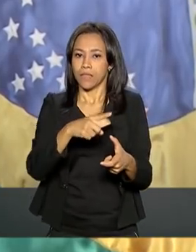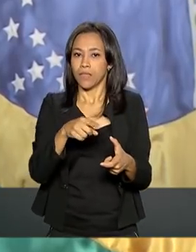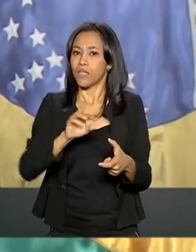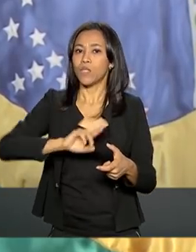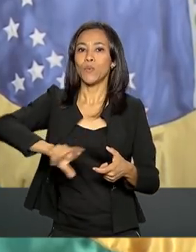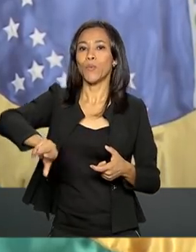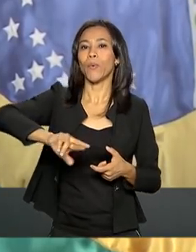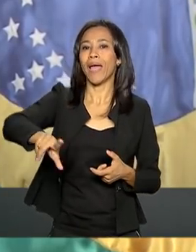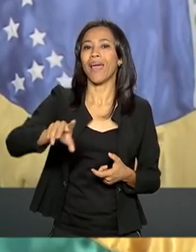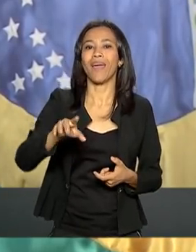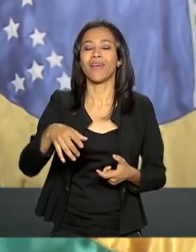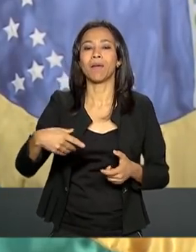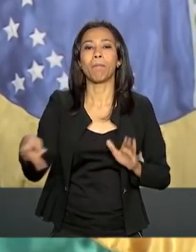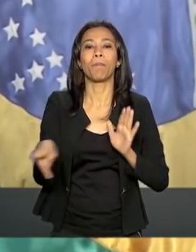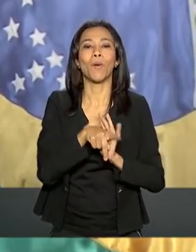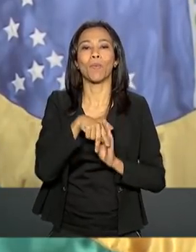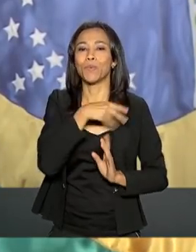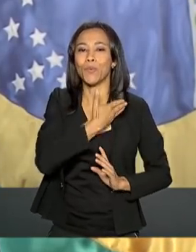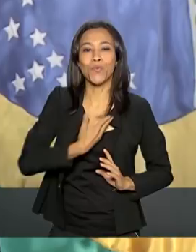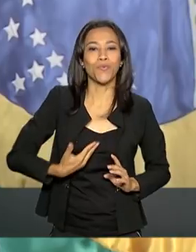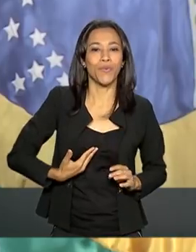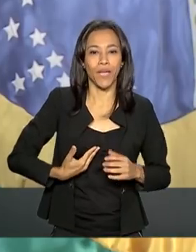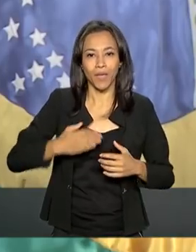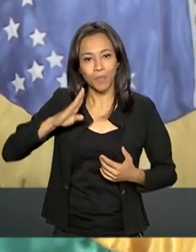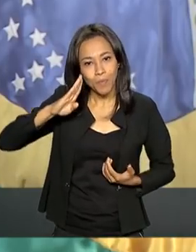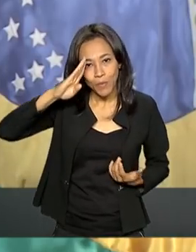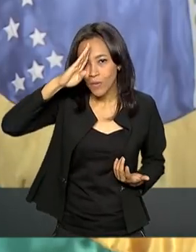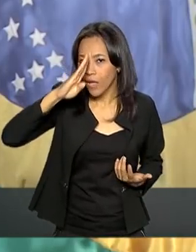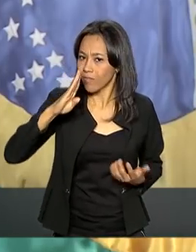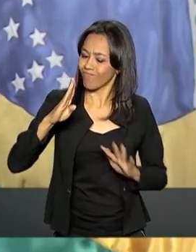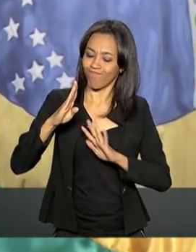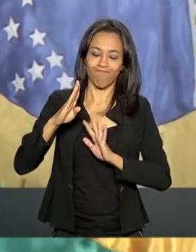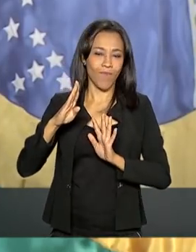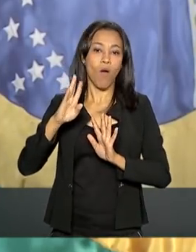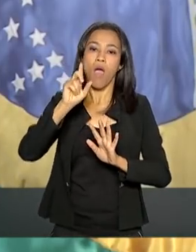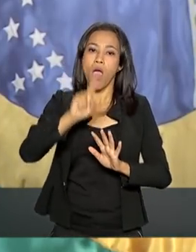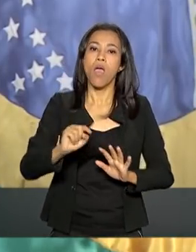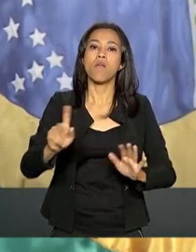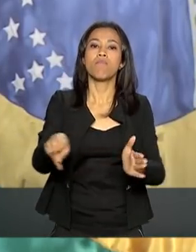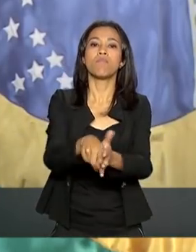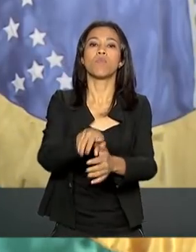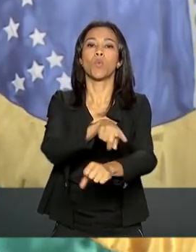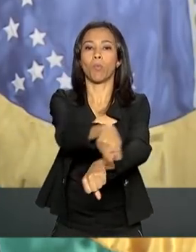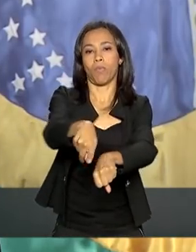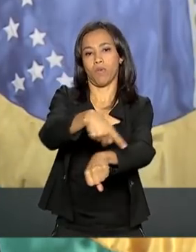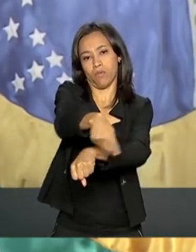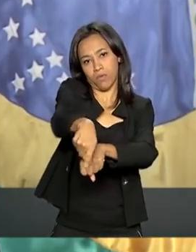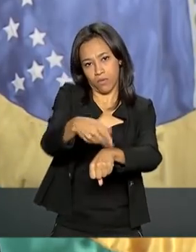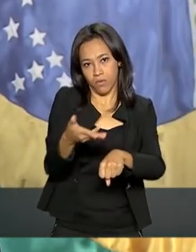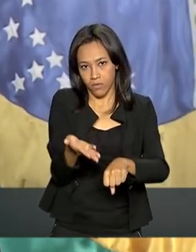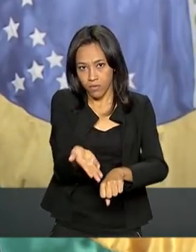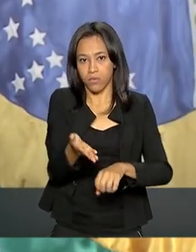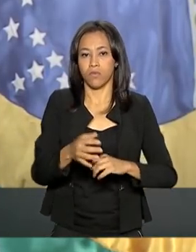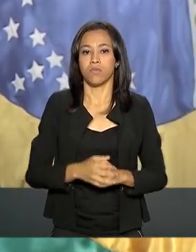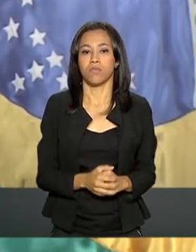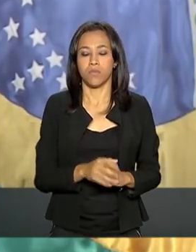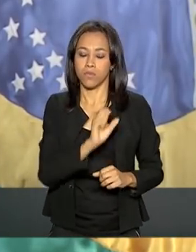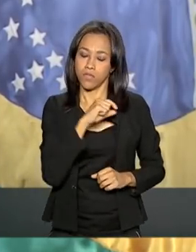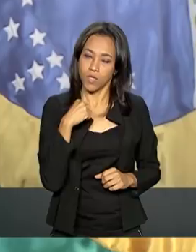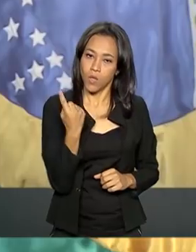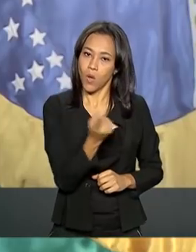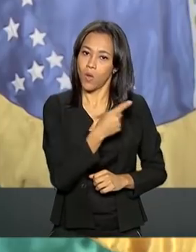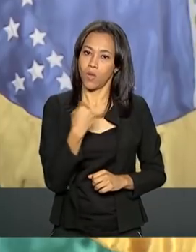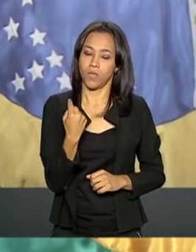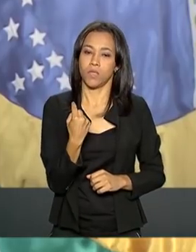não é uma questão de governo, Jair Bolsonaro, mas sim uma questão de Estado. É uma questão de nós,